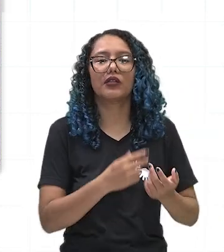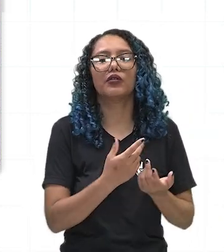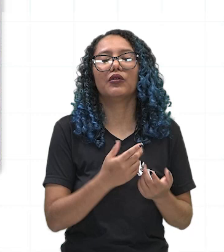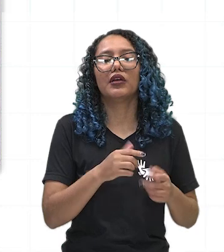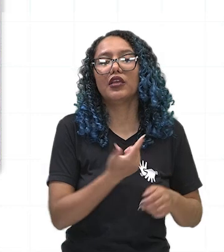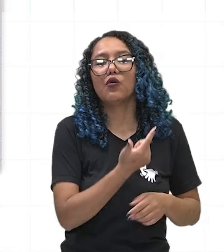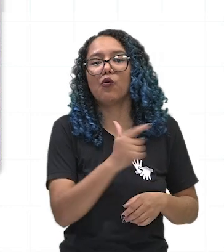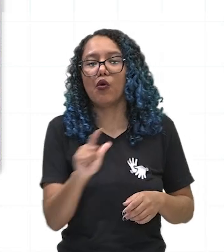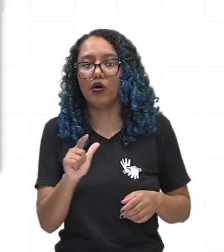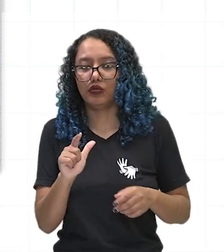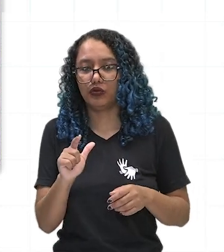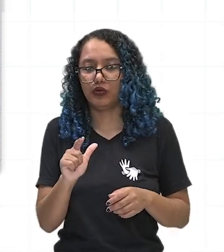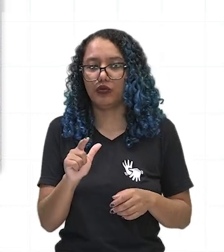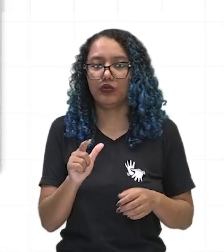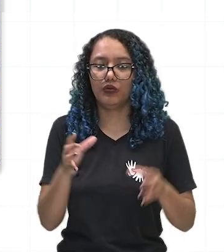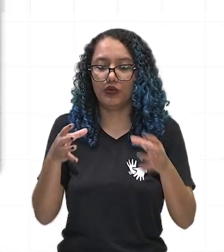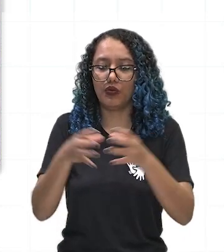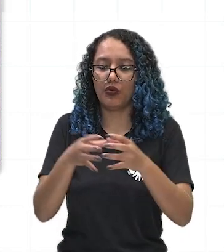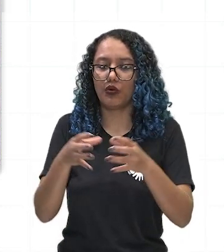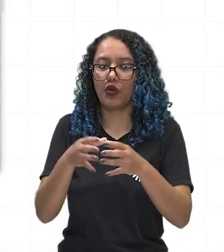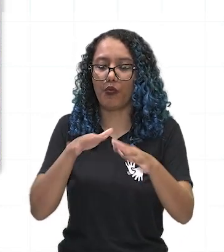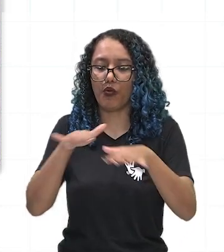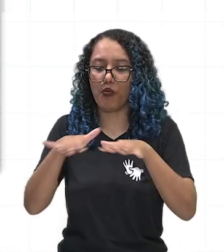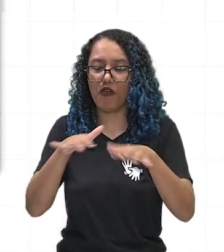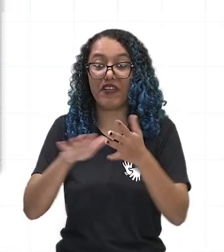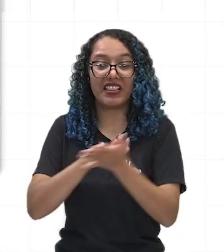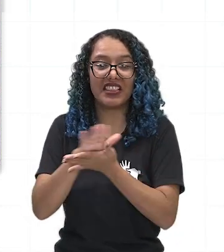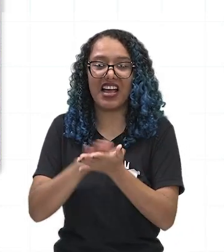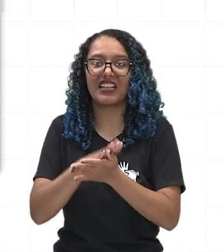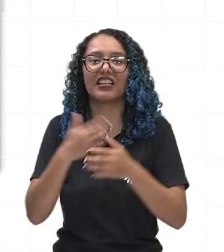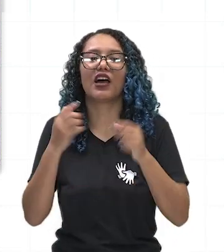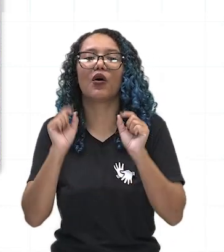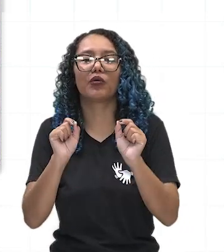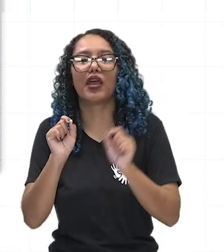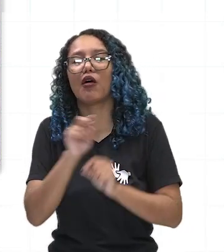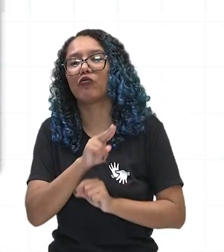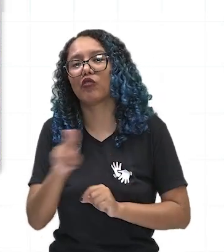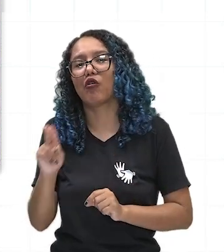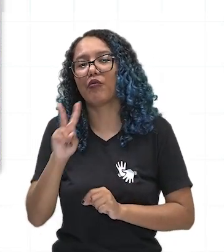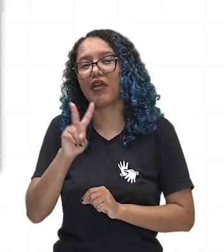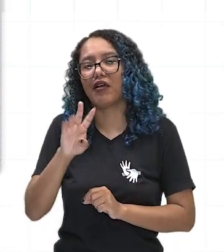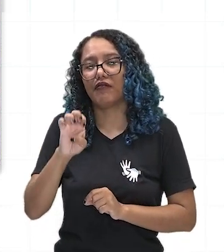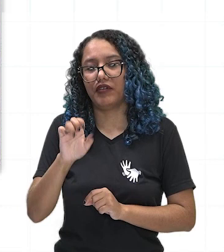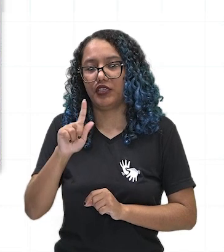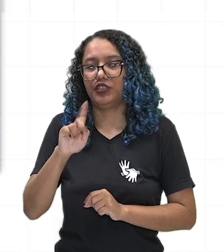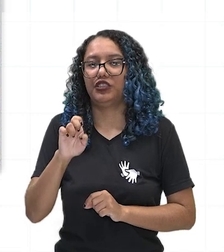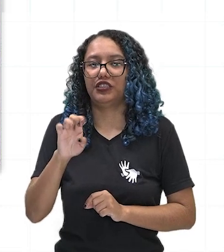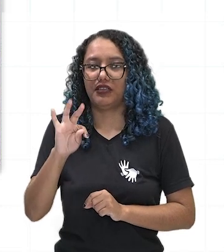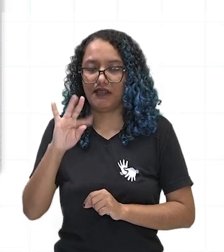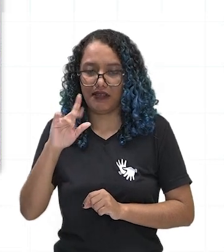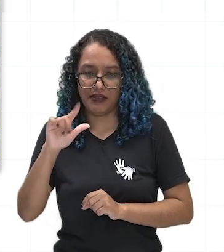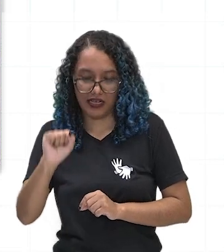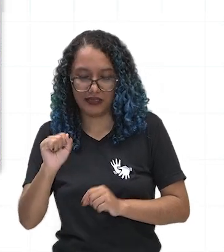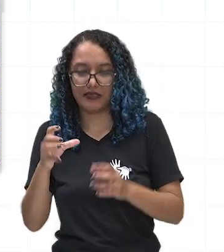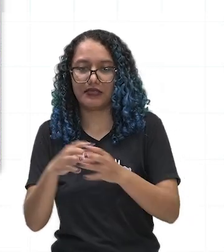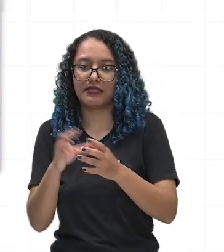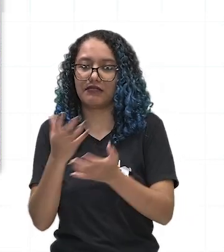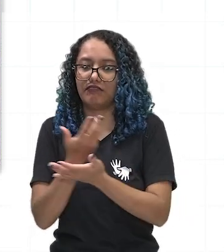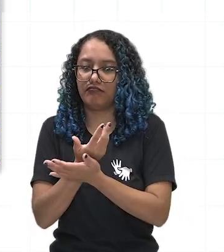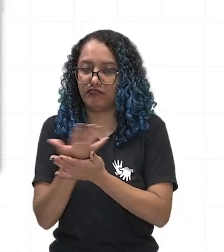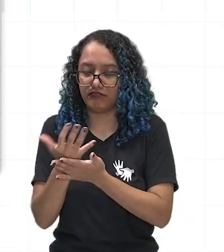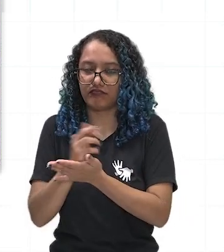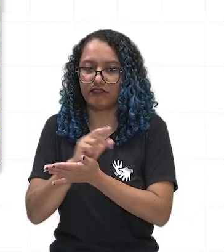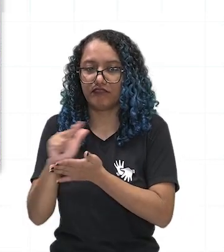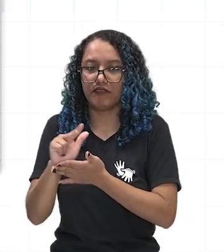que ele considerava que não se movimentavam eram os vegetais. Então ele conseguiu separar aí em 2 grandes grupos,